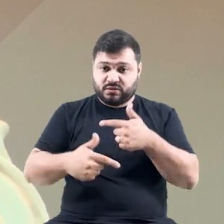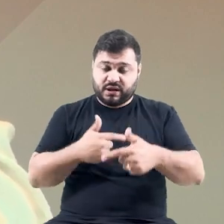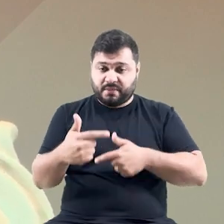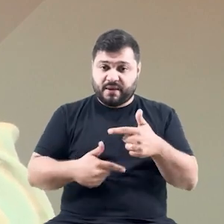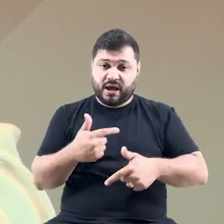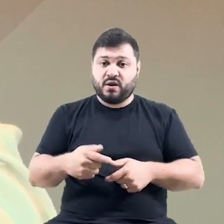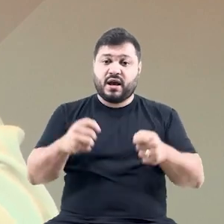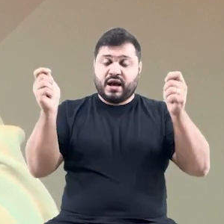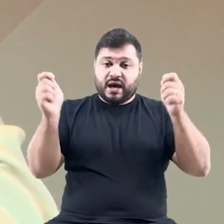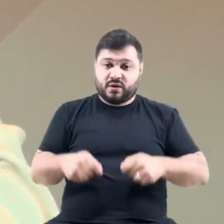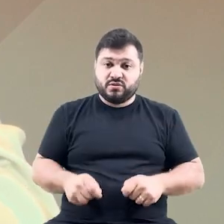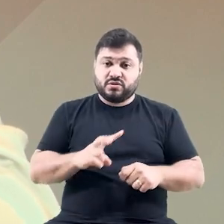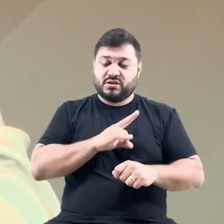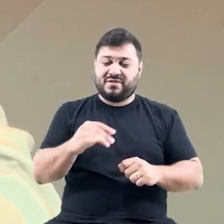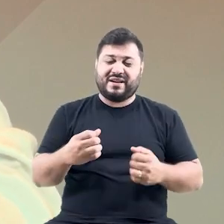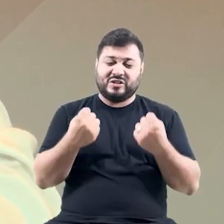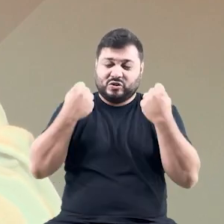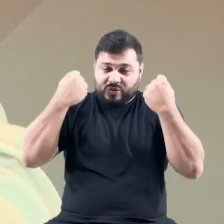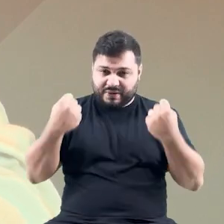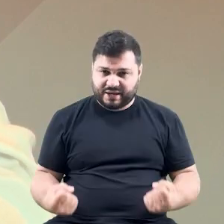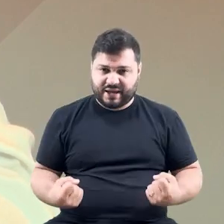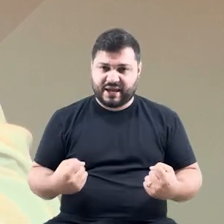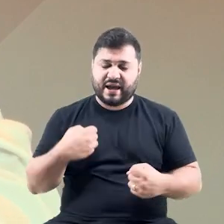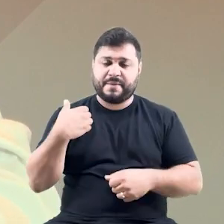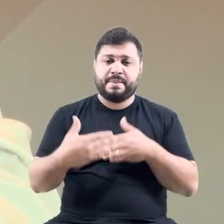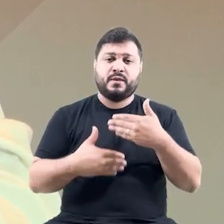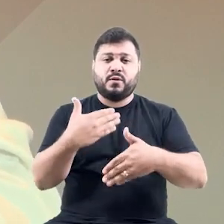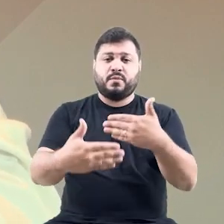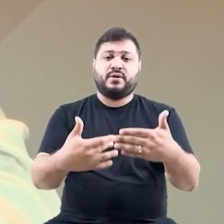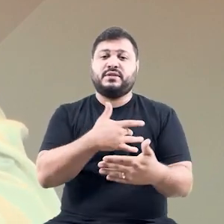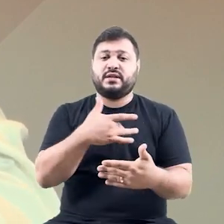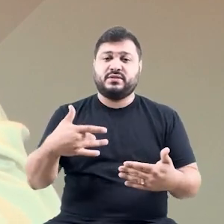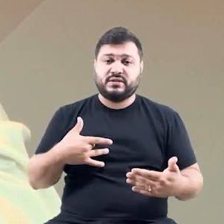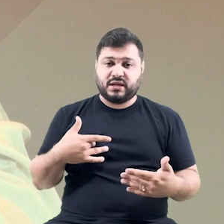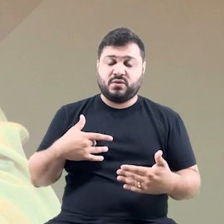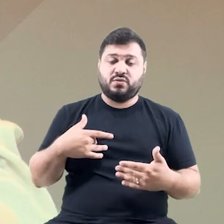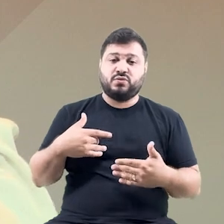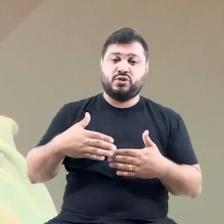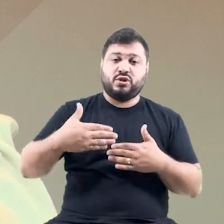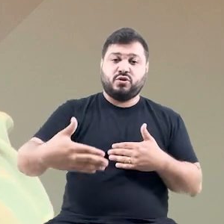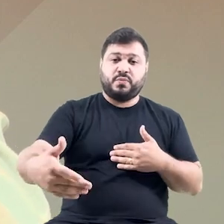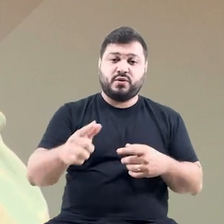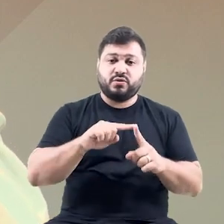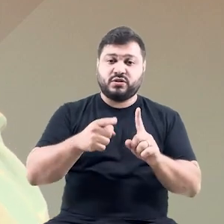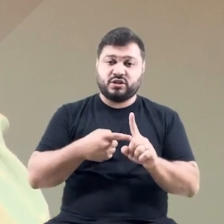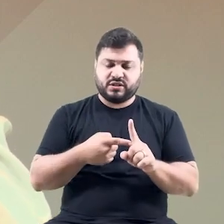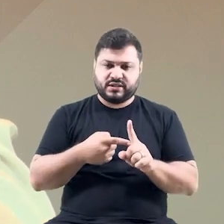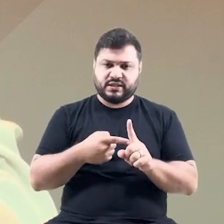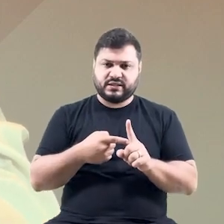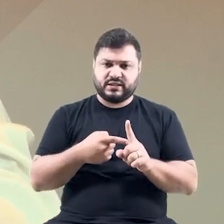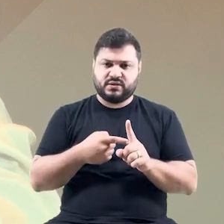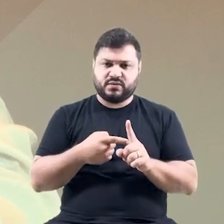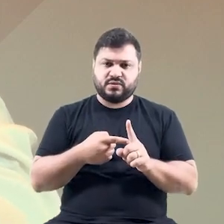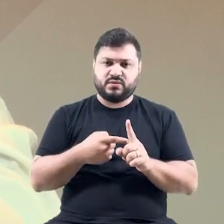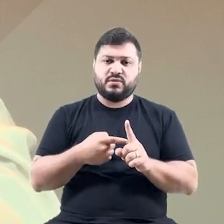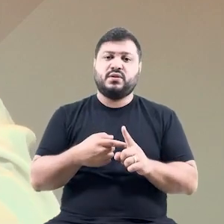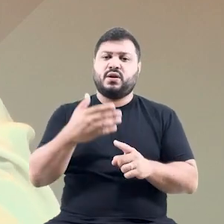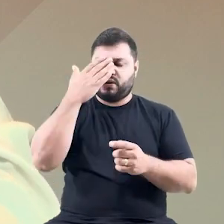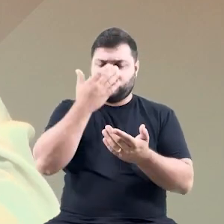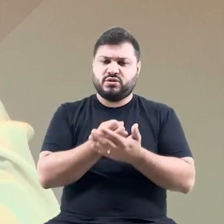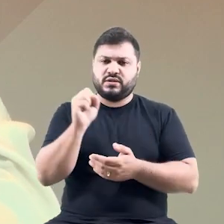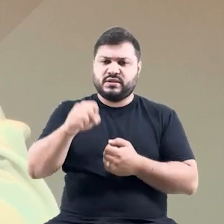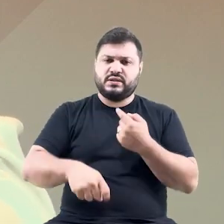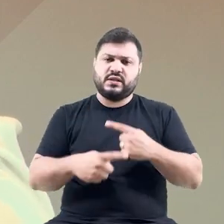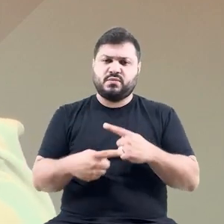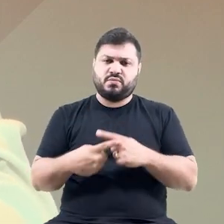trabalho a condições que vão sobrecarregar o processo de saúde e doença dela no percurso da gestação, eu acredito que